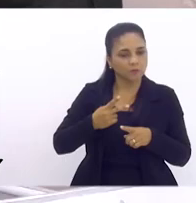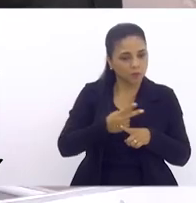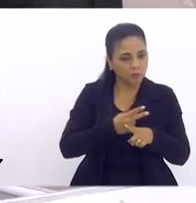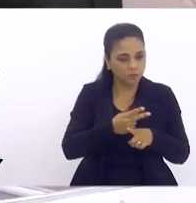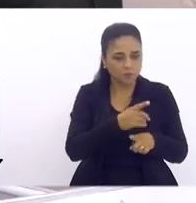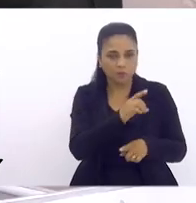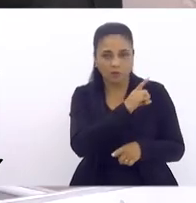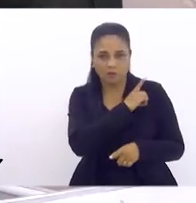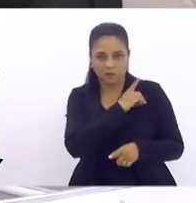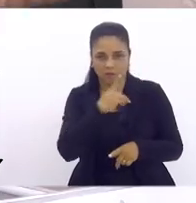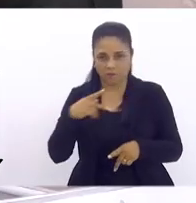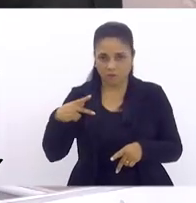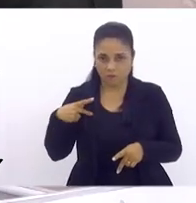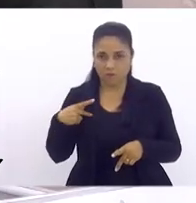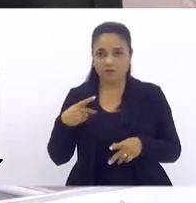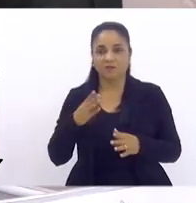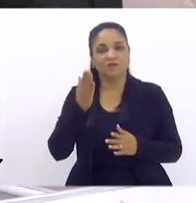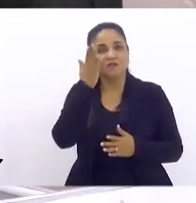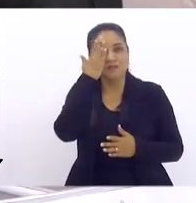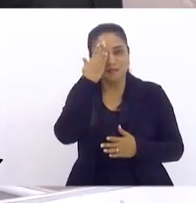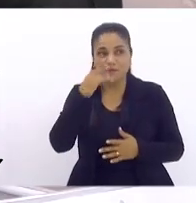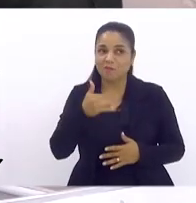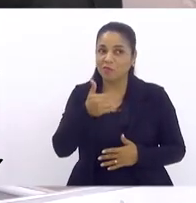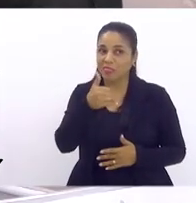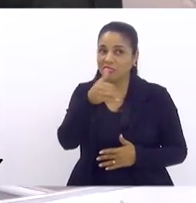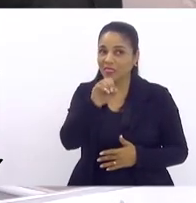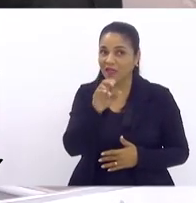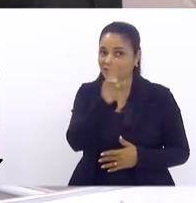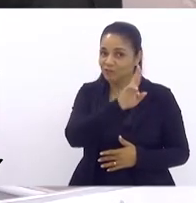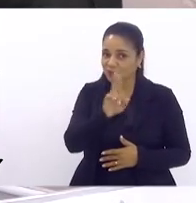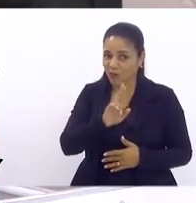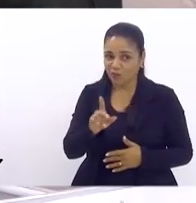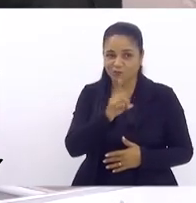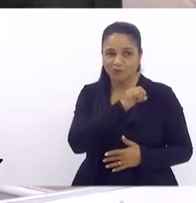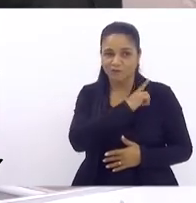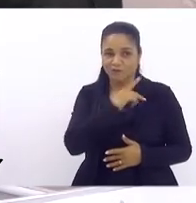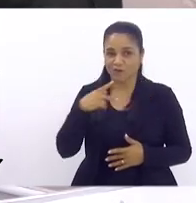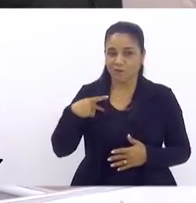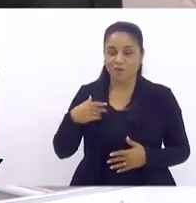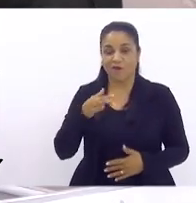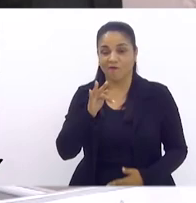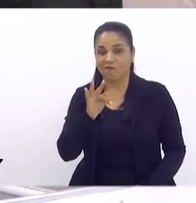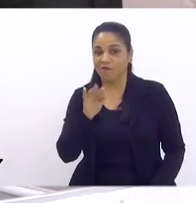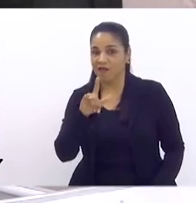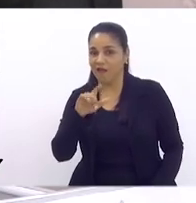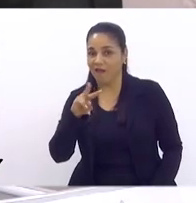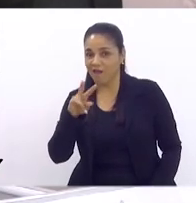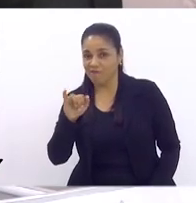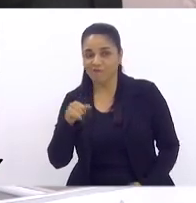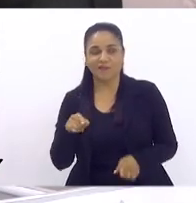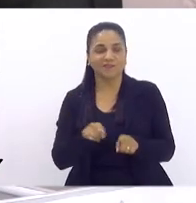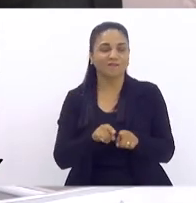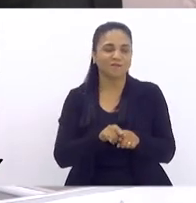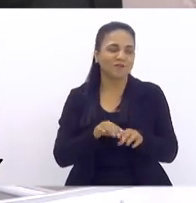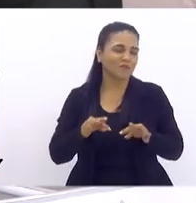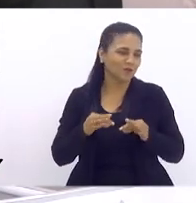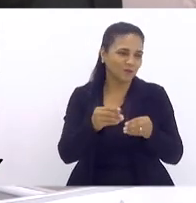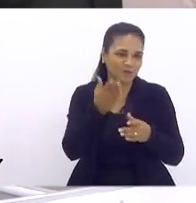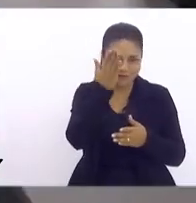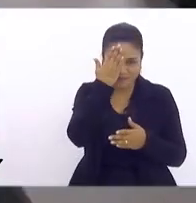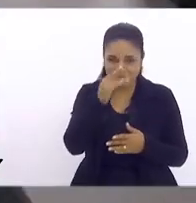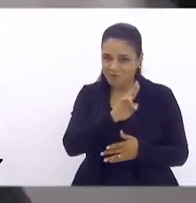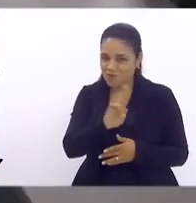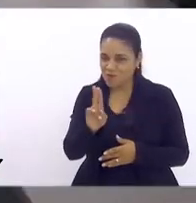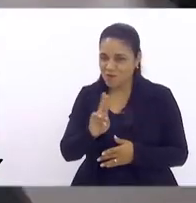todas nós sabemos no mínimo 10 nomes de defensores públicos Doutora tia Ju todo mundo aqui